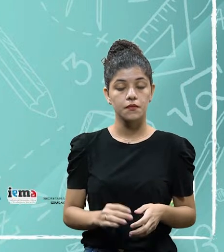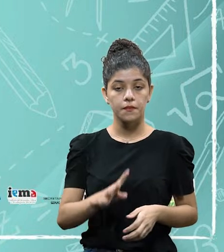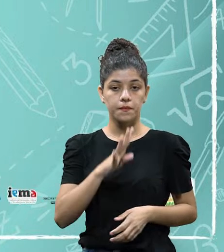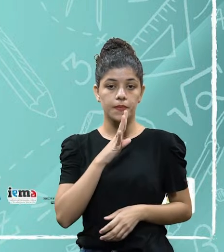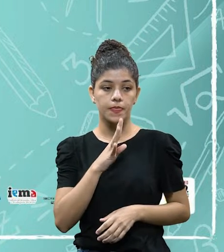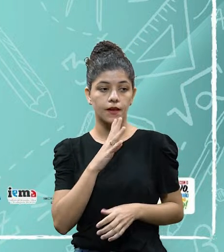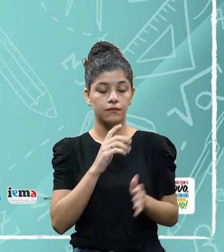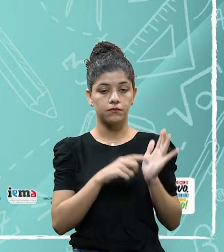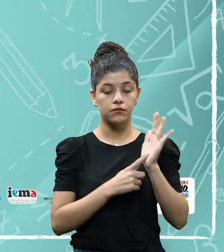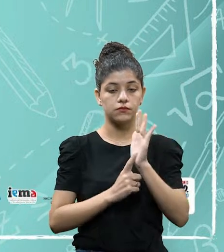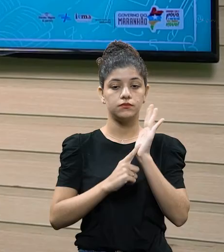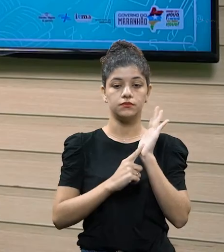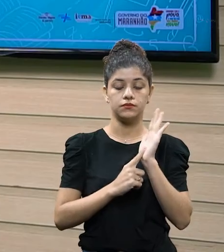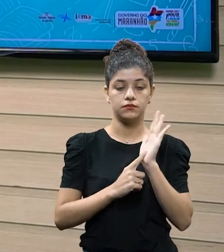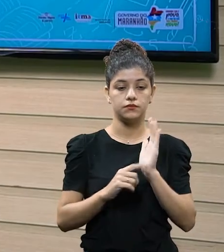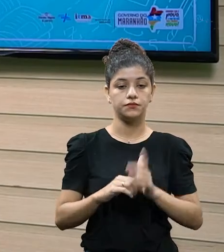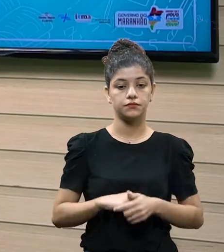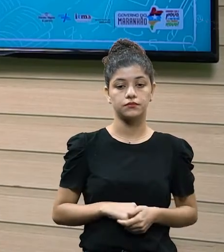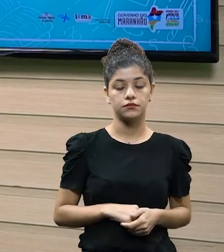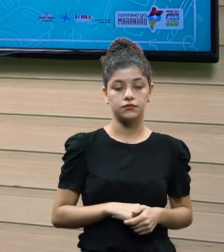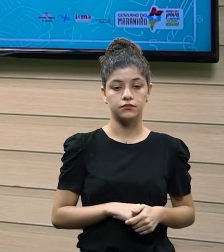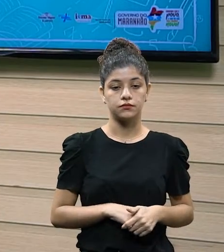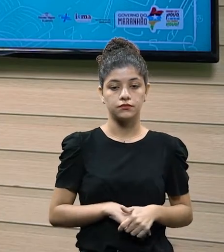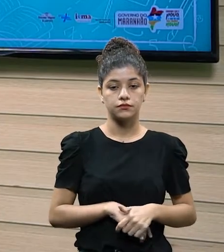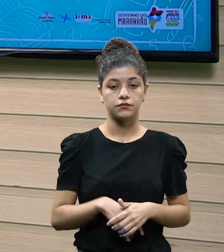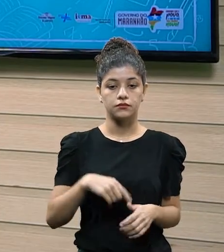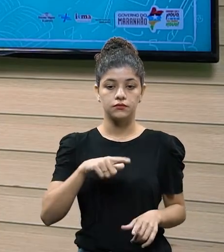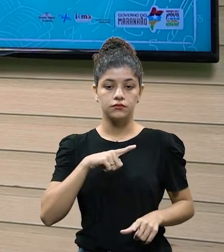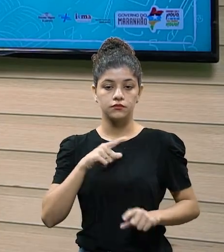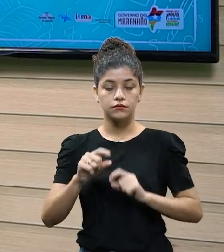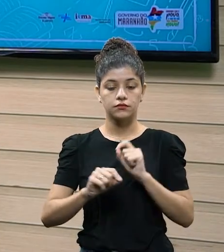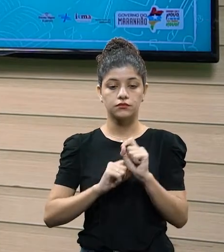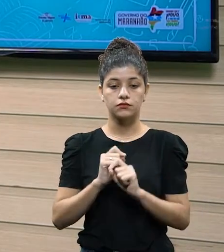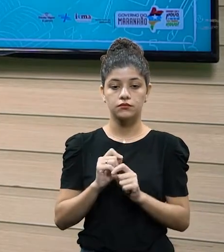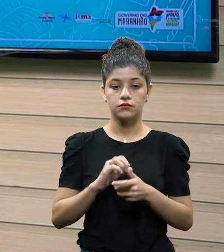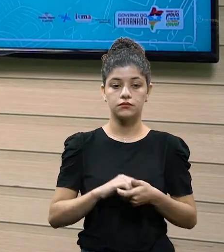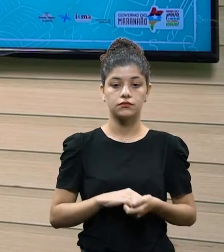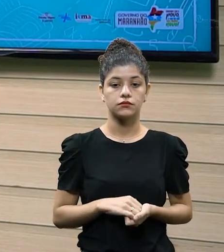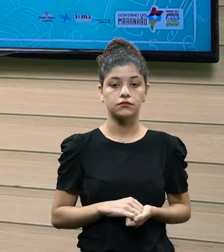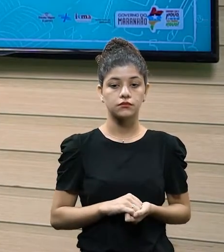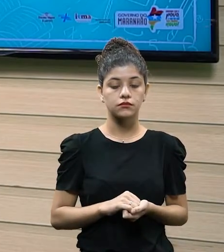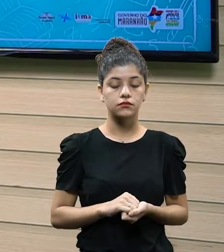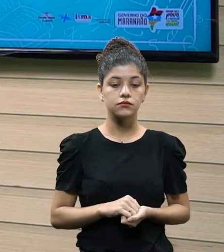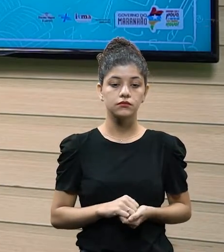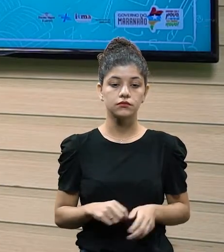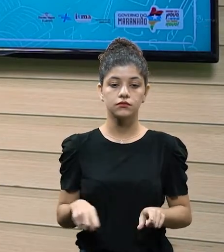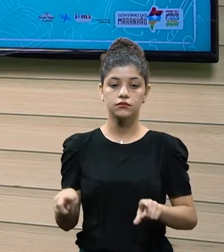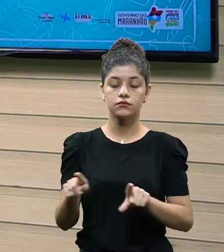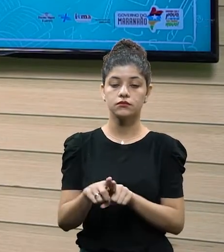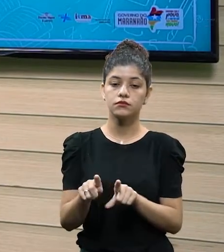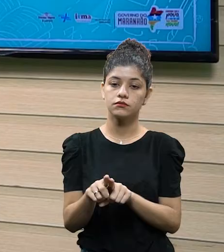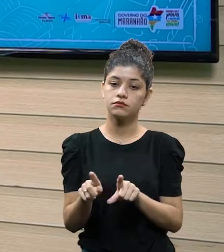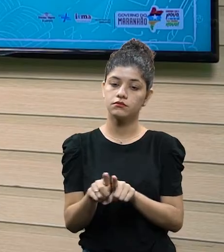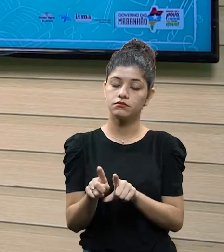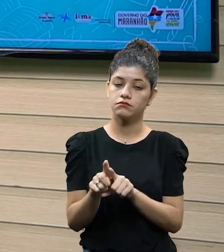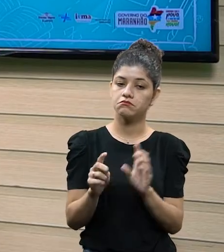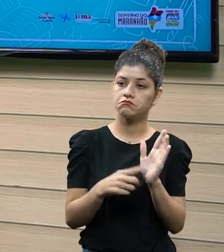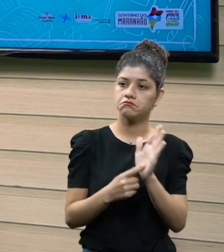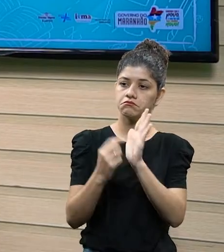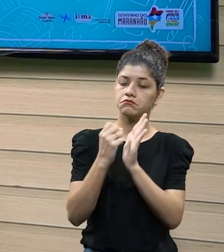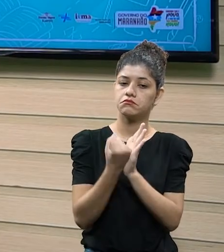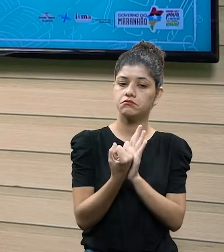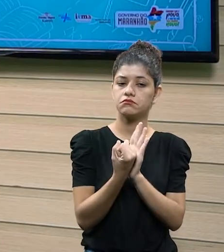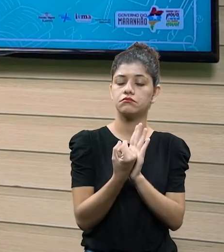poder ilustrar. E aí o que acontece? Eu tenho marcas consolidadas, mas aí eu pergunto, essas marcas, os